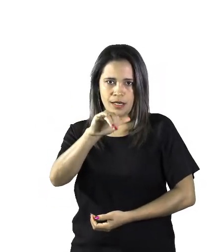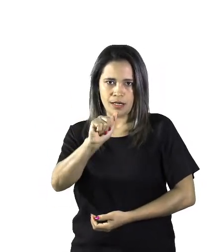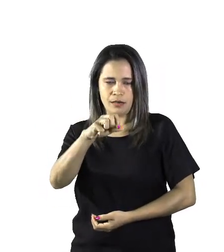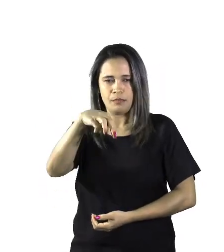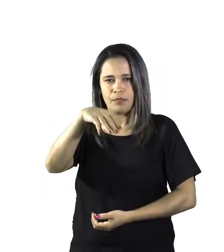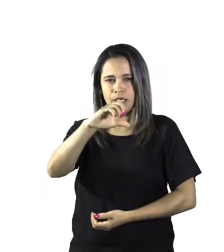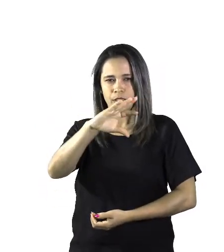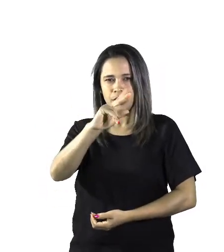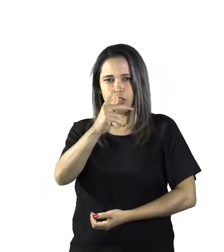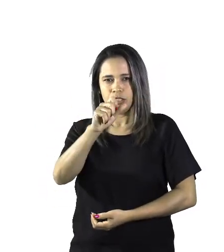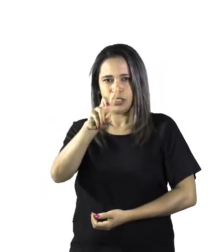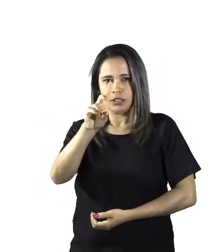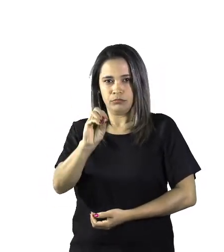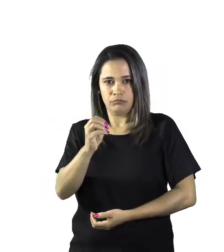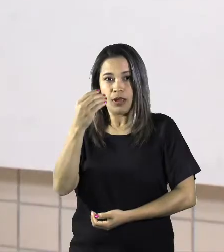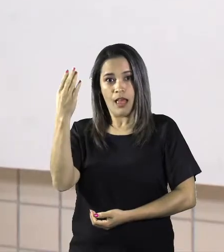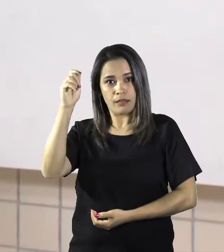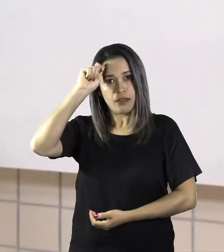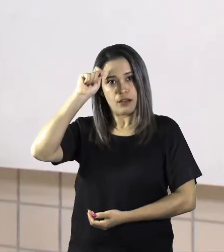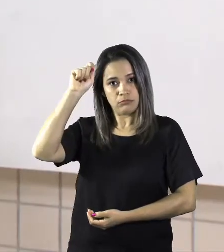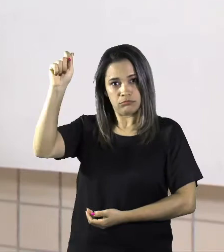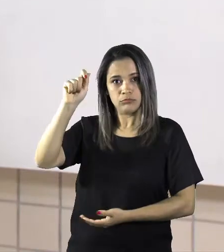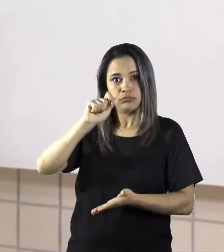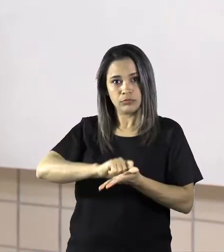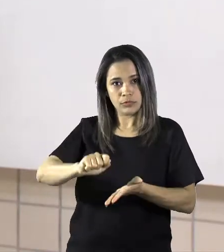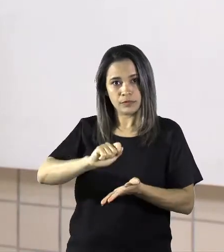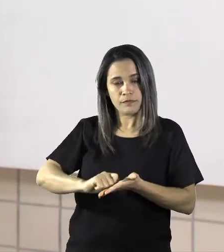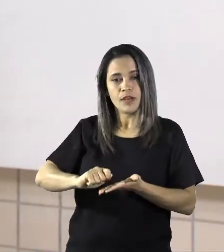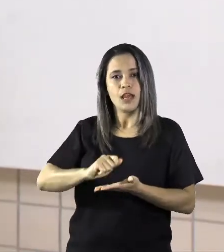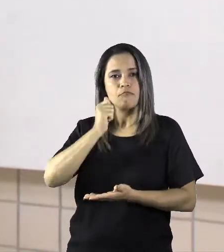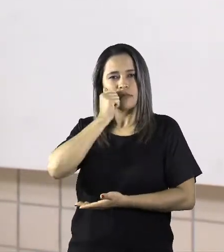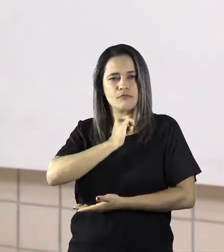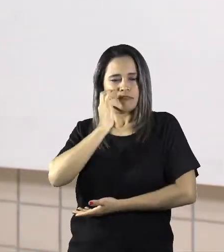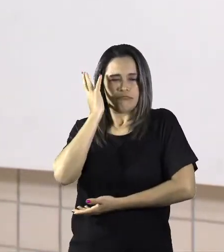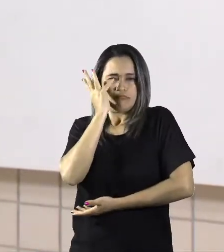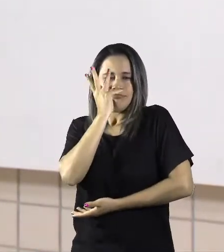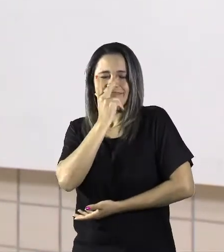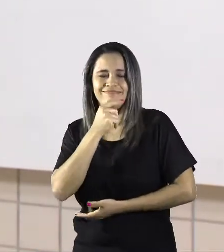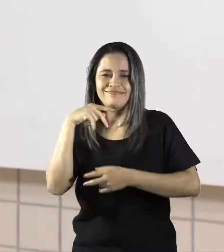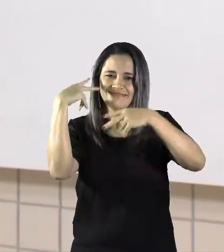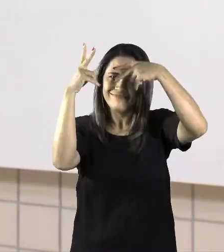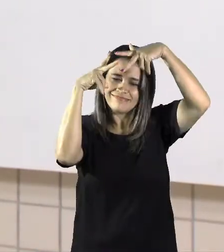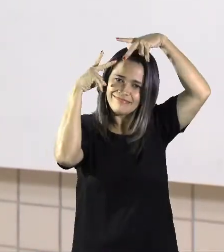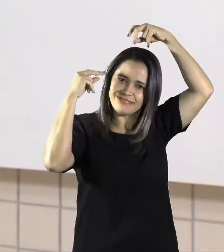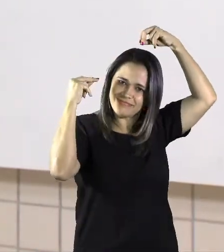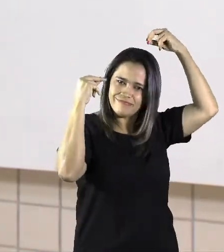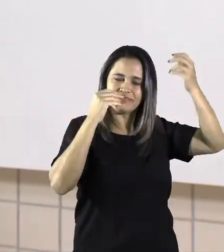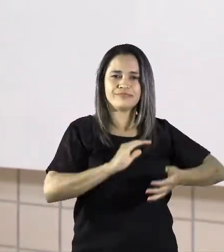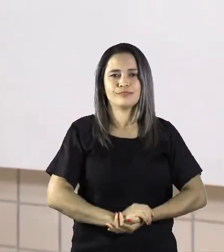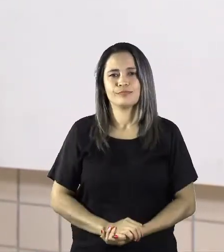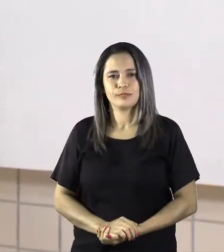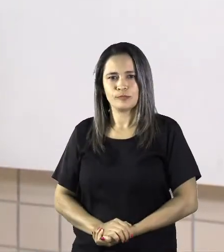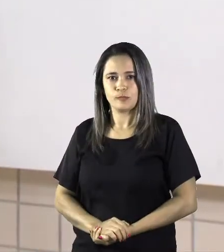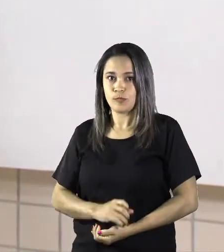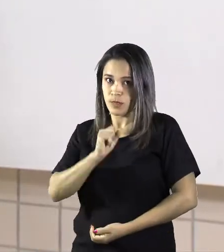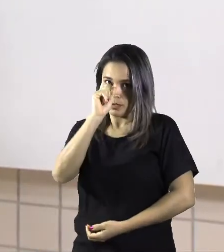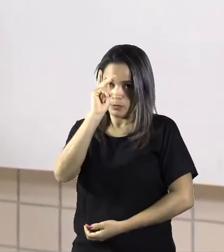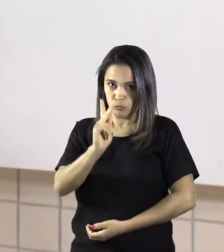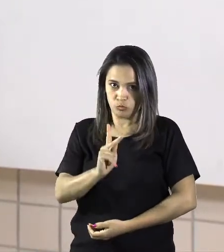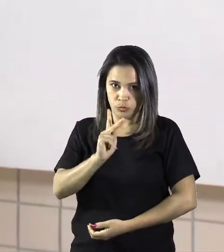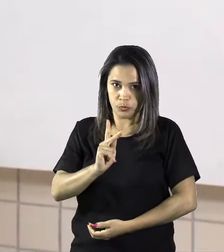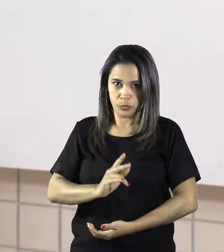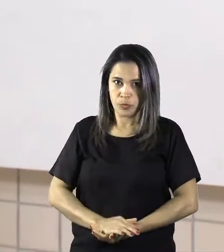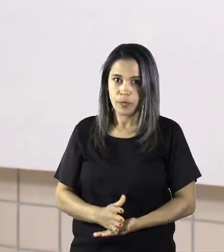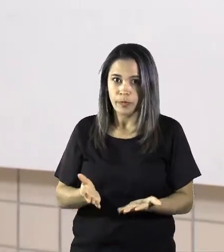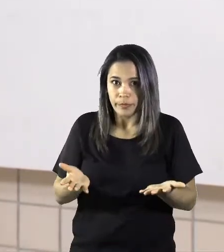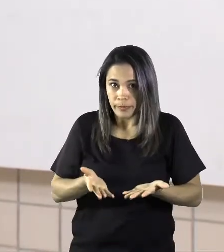autora que escreveu Menina Bonita do Laço de Fita, ok? Então, agora